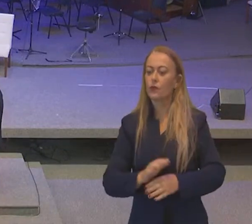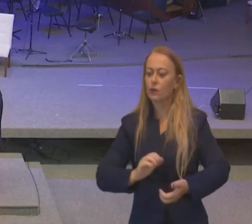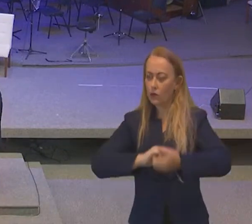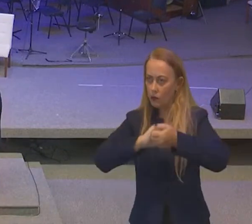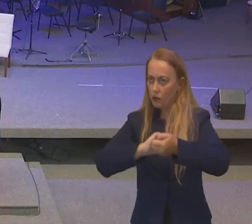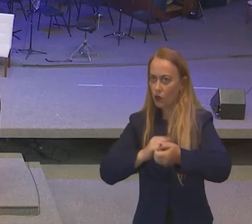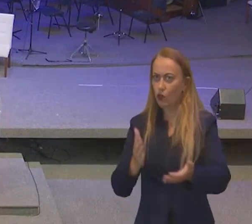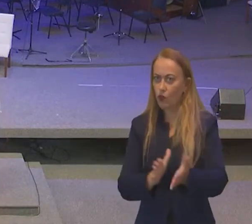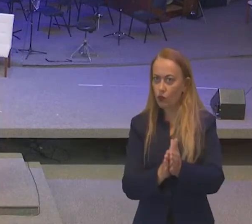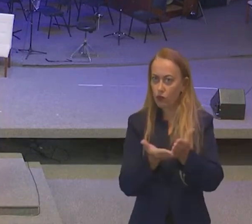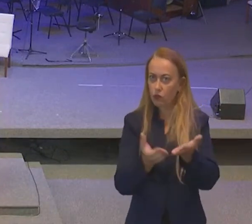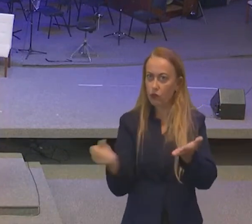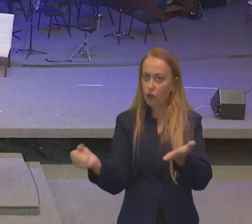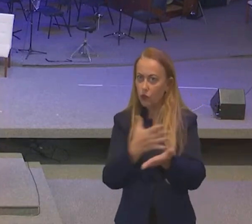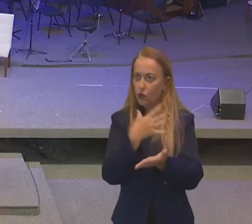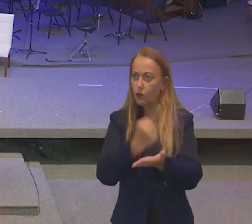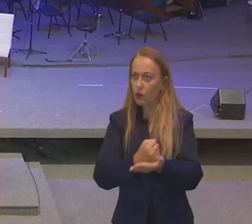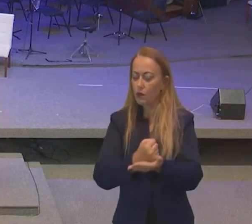Novo Testamento.